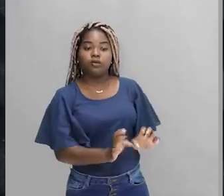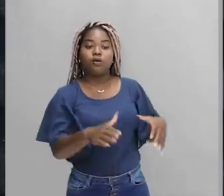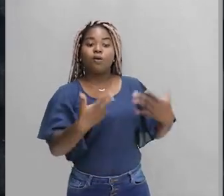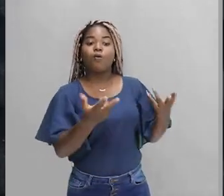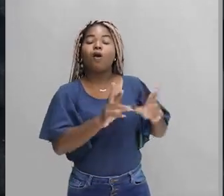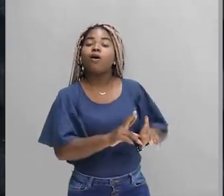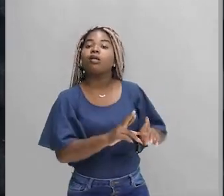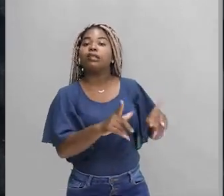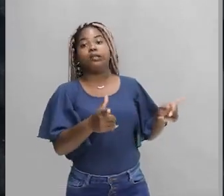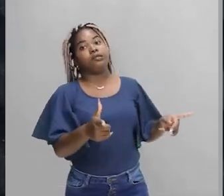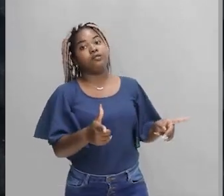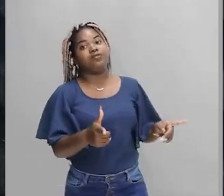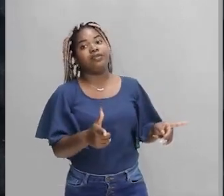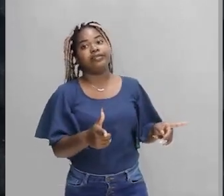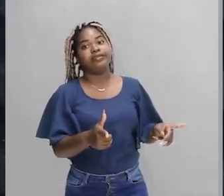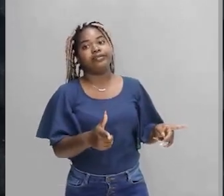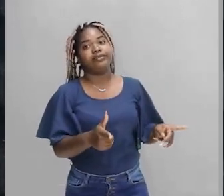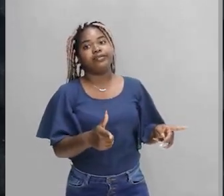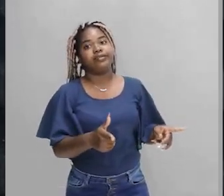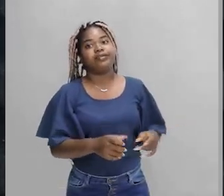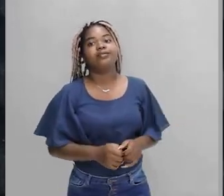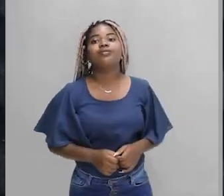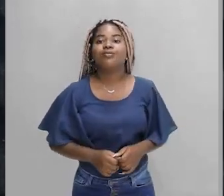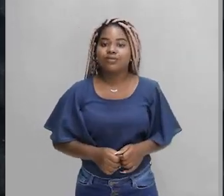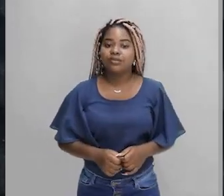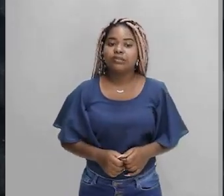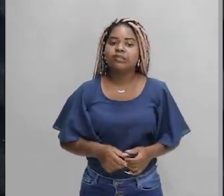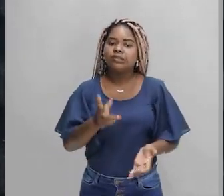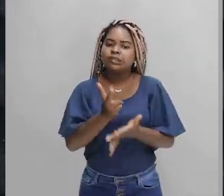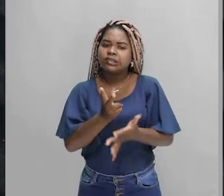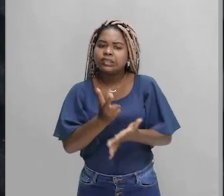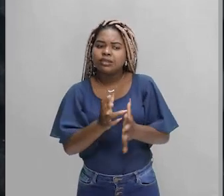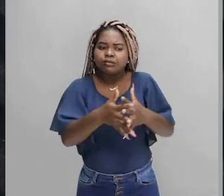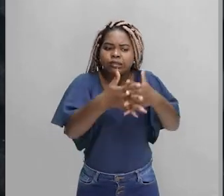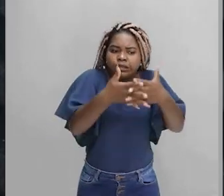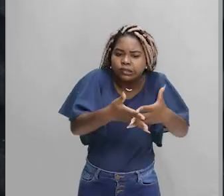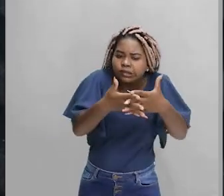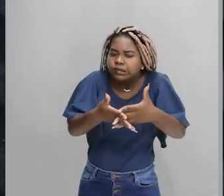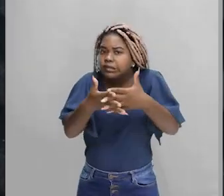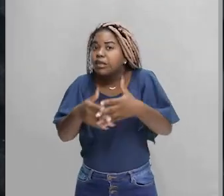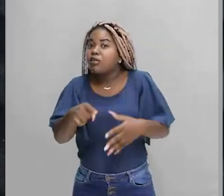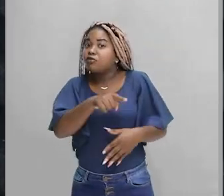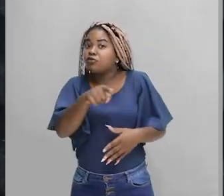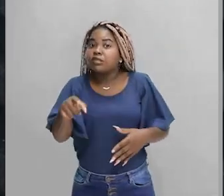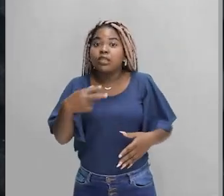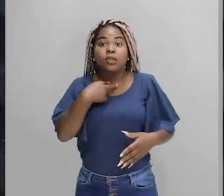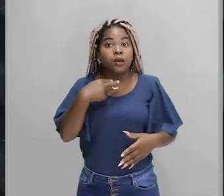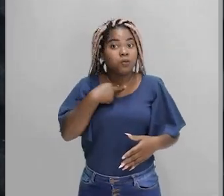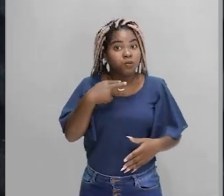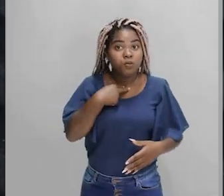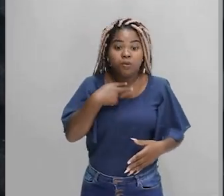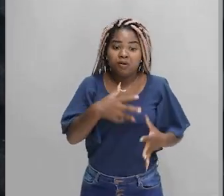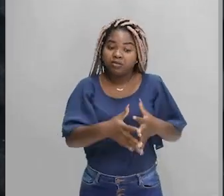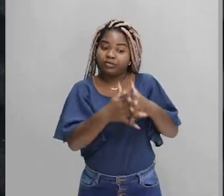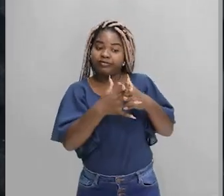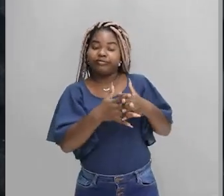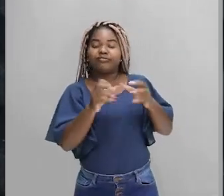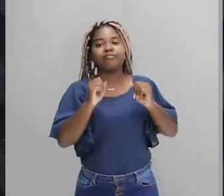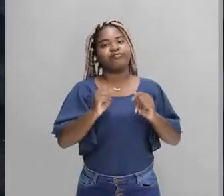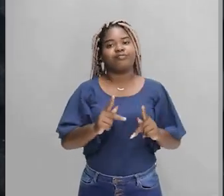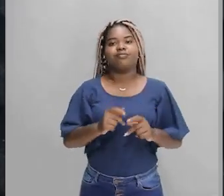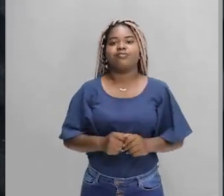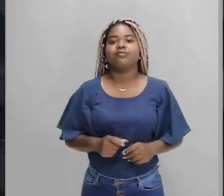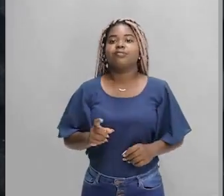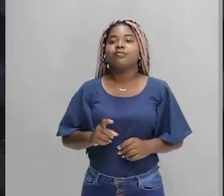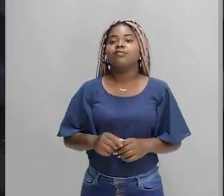eras geológicas, que às vezes ocorre às vezes uma confusão e você não vai cair nessa pegadinha, né? Depois nós vamos diferenciar